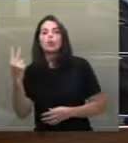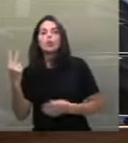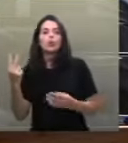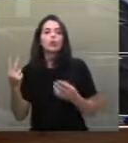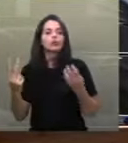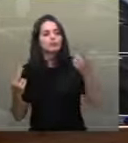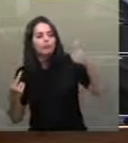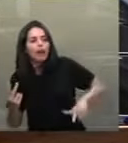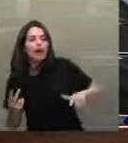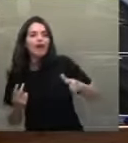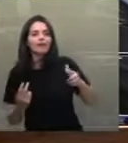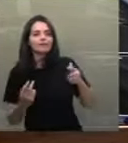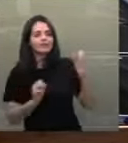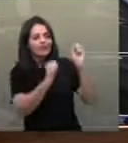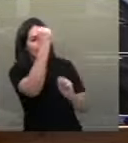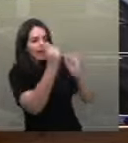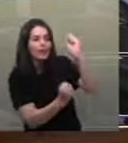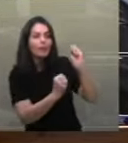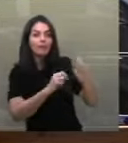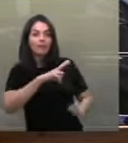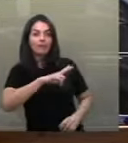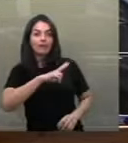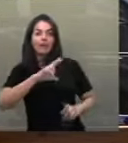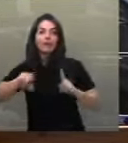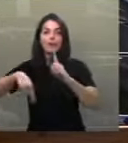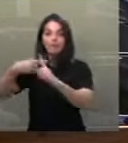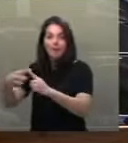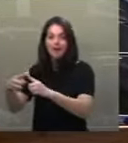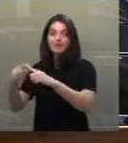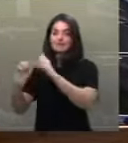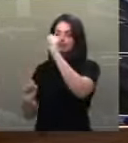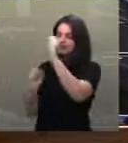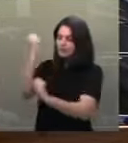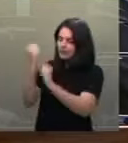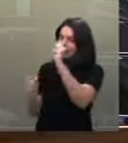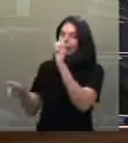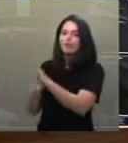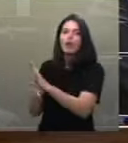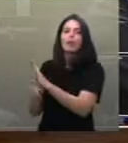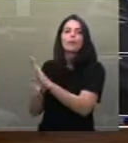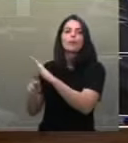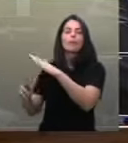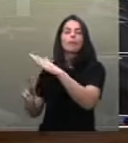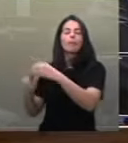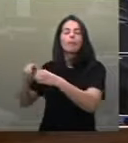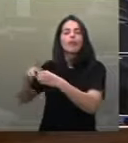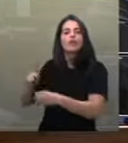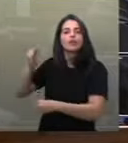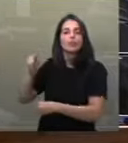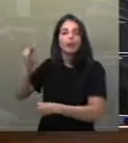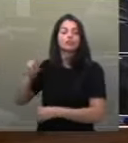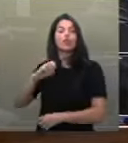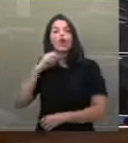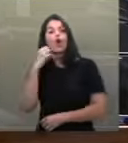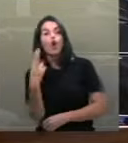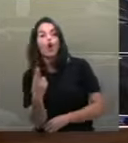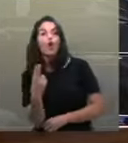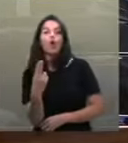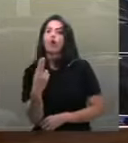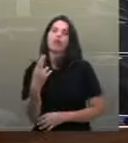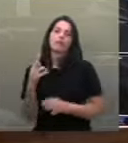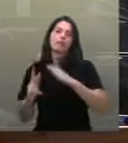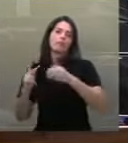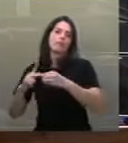privadas, além das Petrobras, ou num cenário em que a Petrobras estivesse integralmente fora do controle da